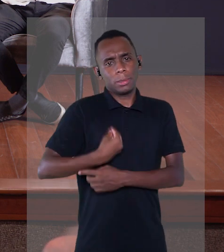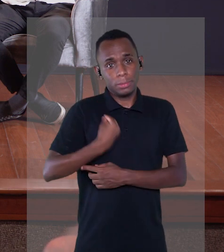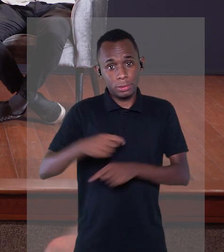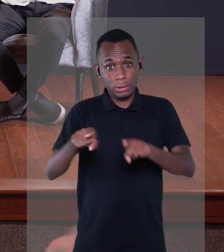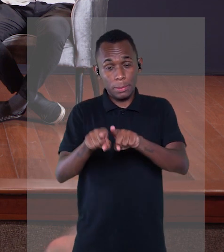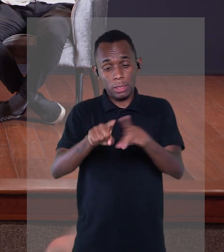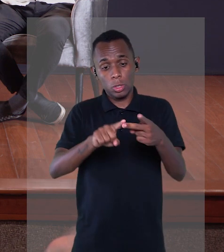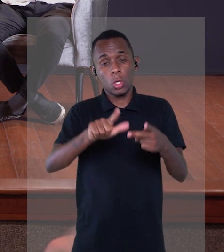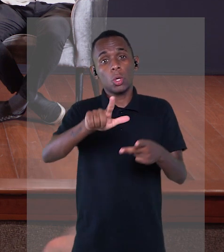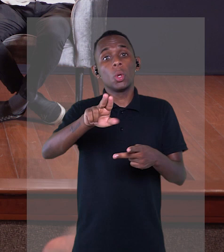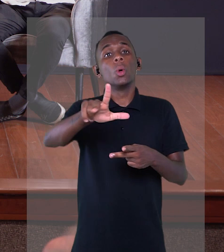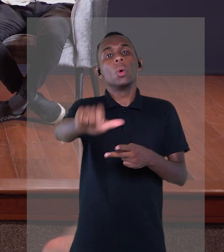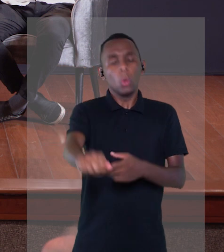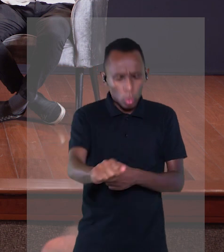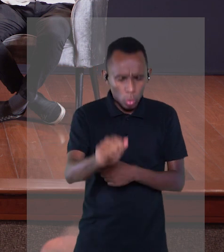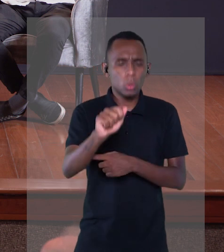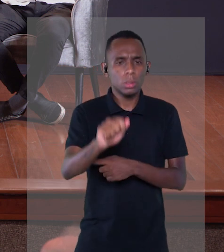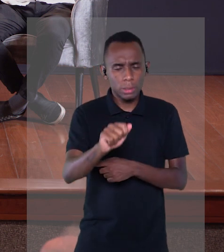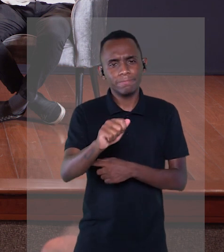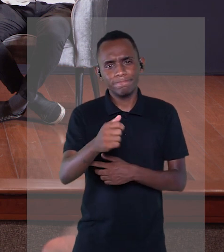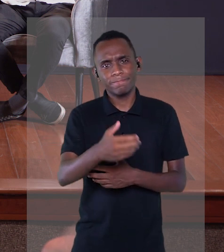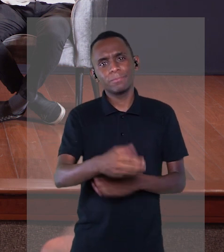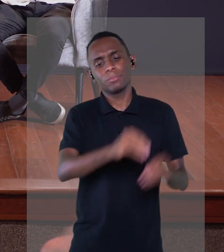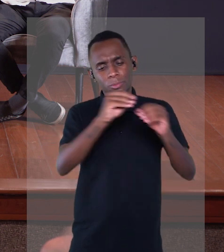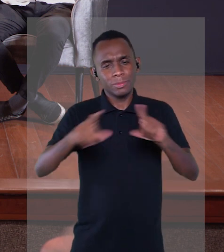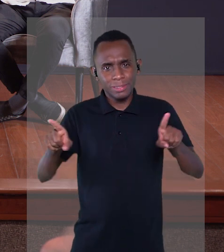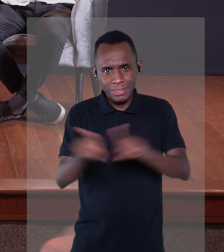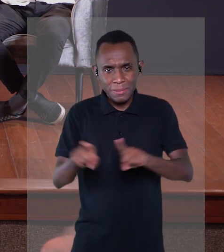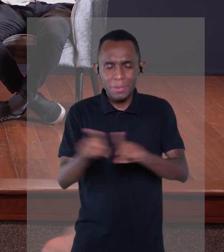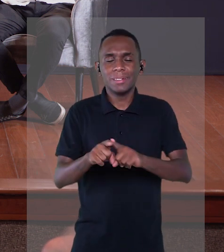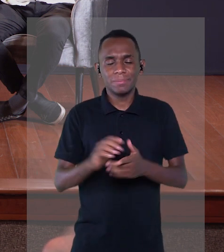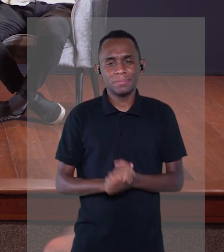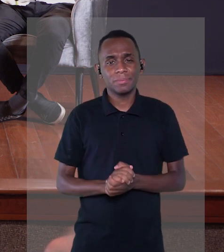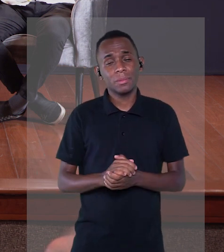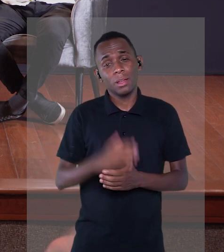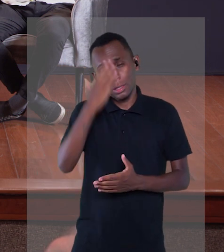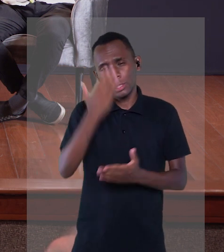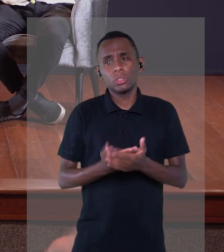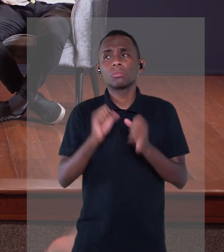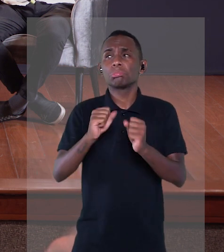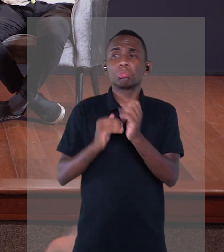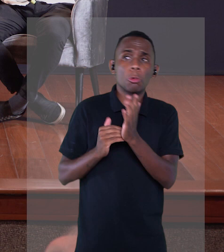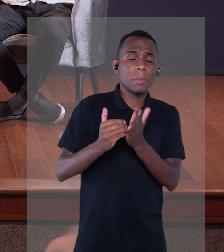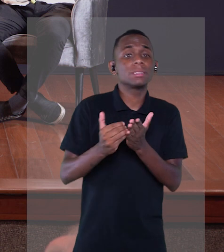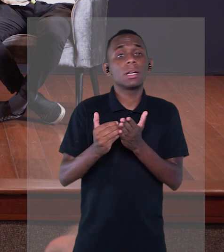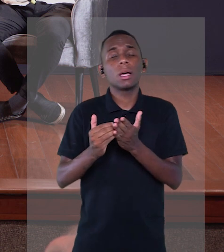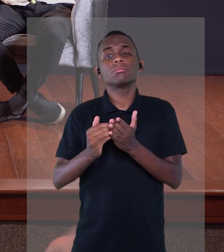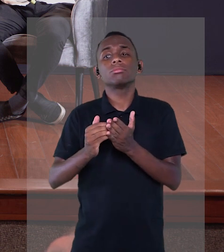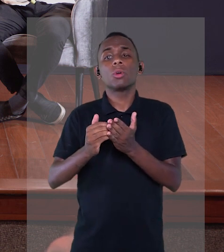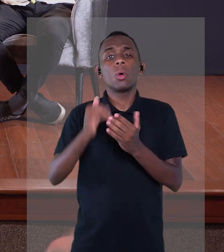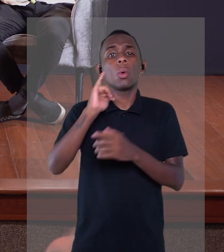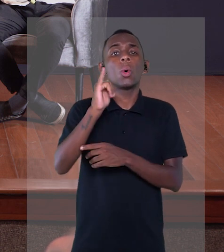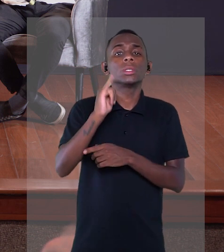Lula sergipano, que nos adotou. Isso aí. Adotou Com muito a cidade. prazer. Acho que a gente pode começar